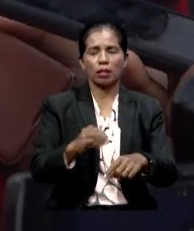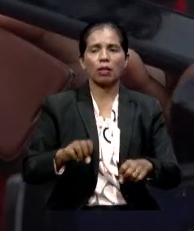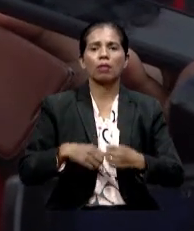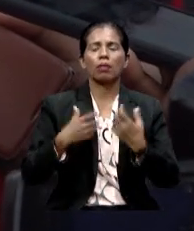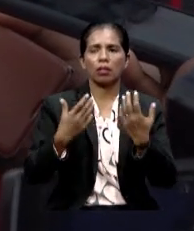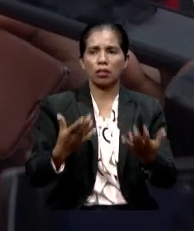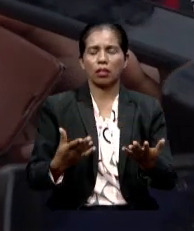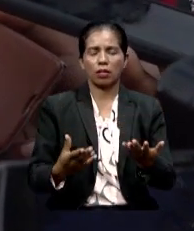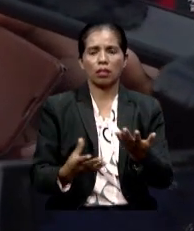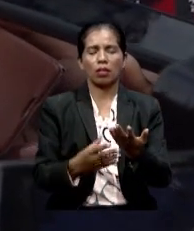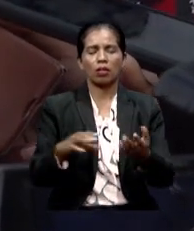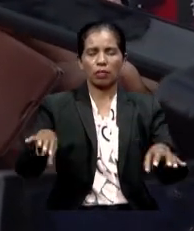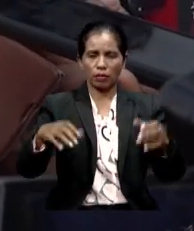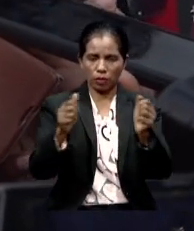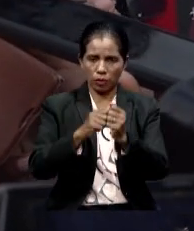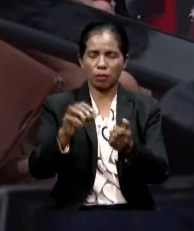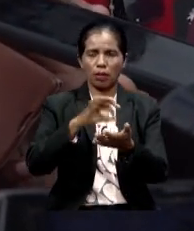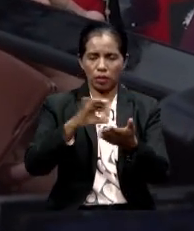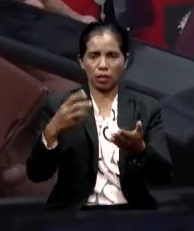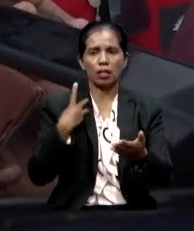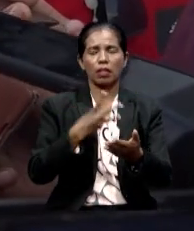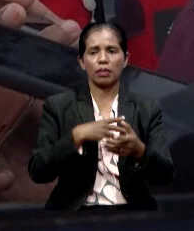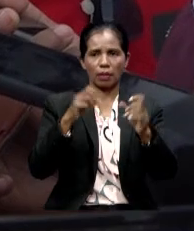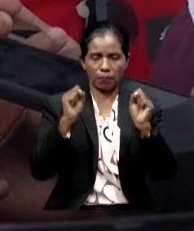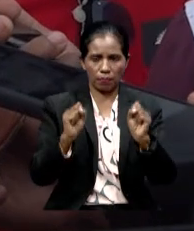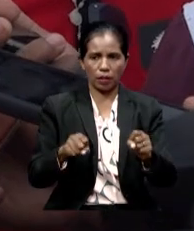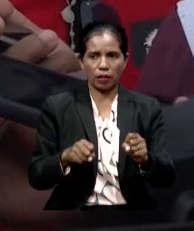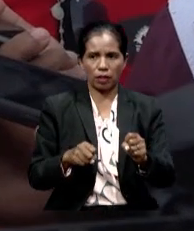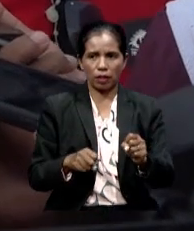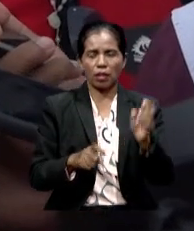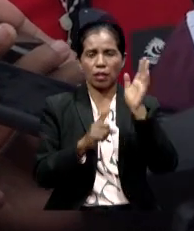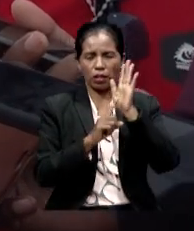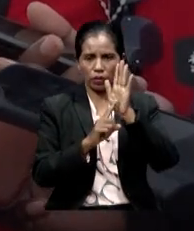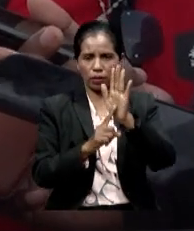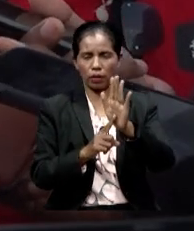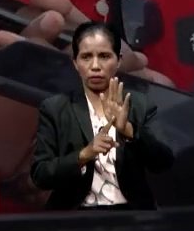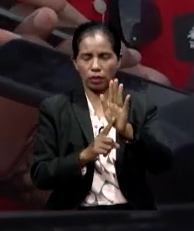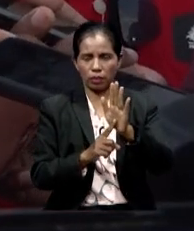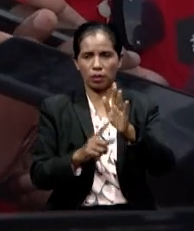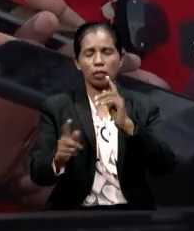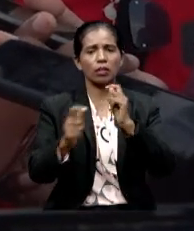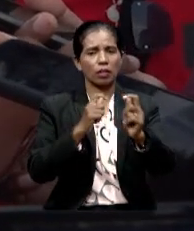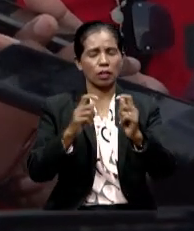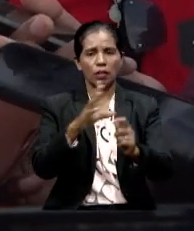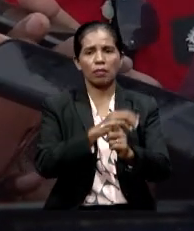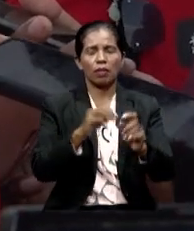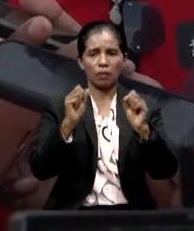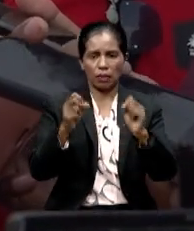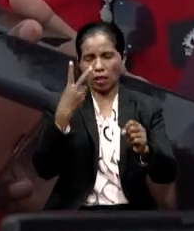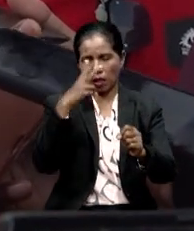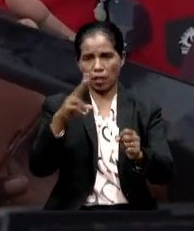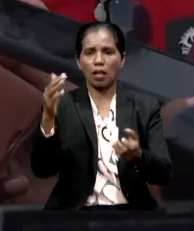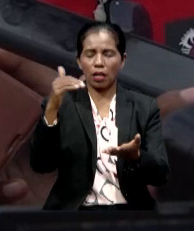o contrato nebe mako oin asina, ita bele ato oba, Câmara das Contas para bele verifica